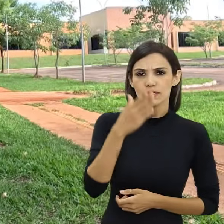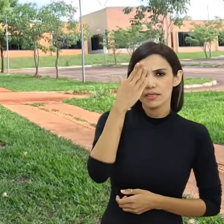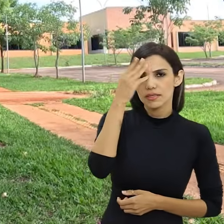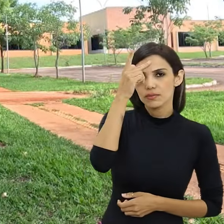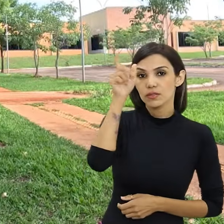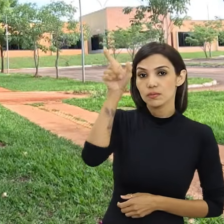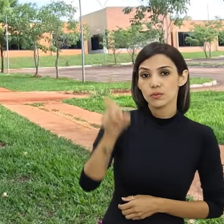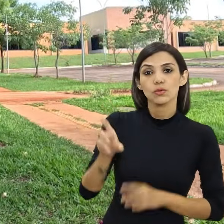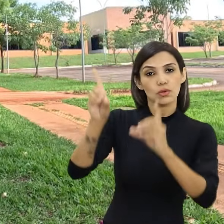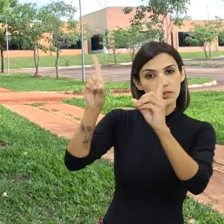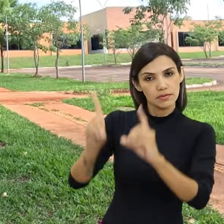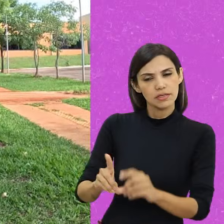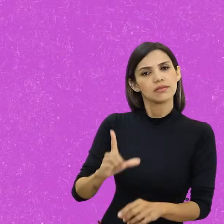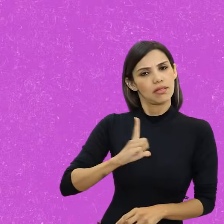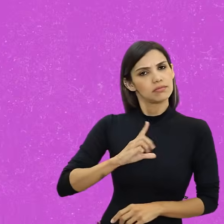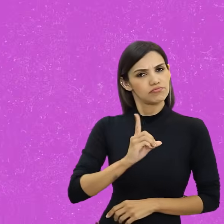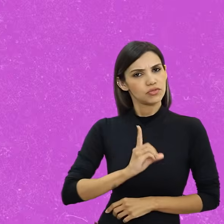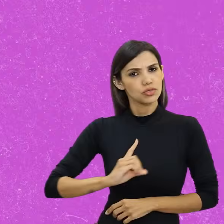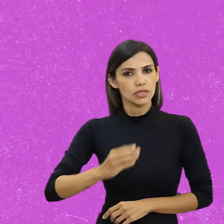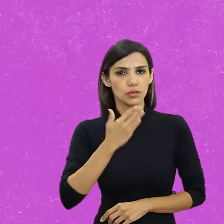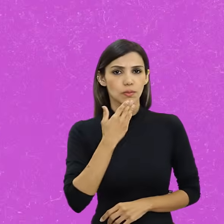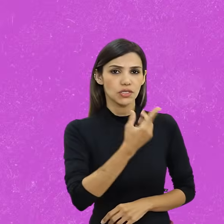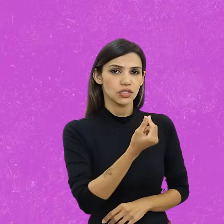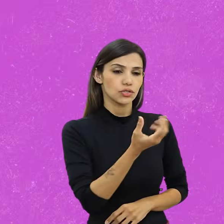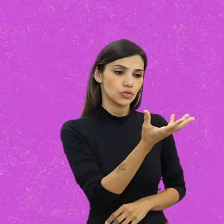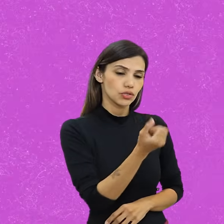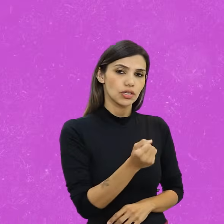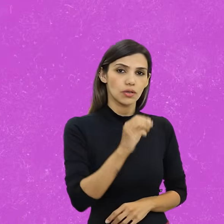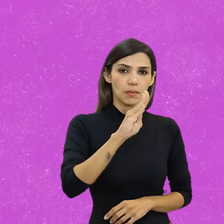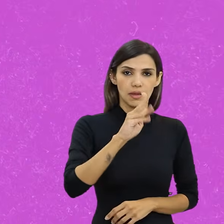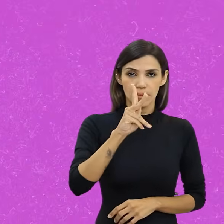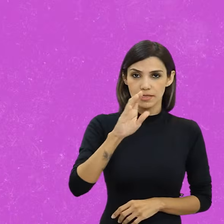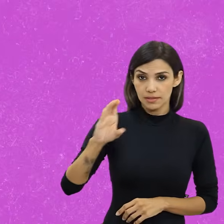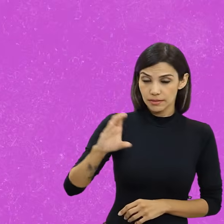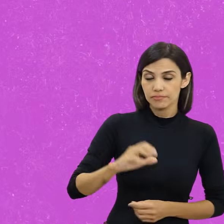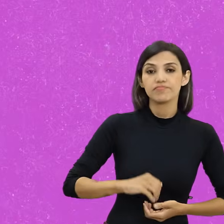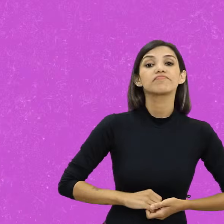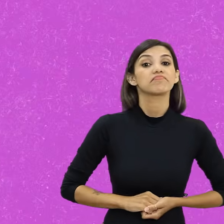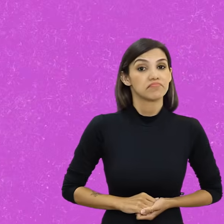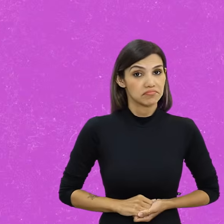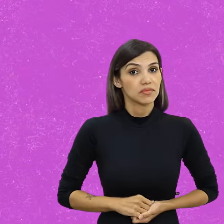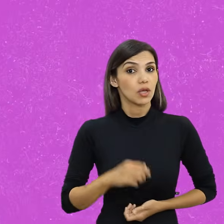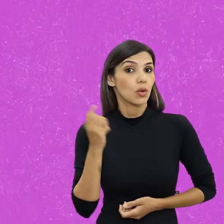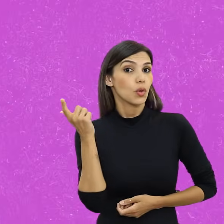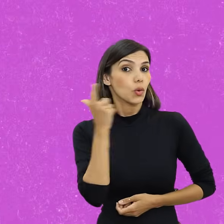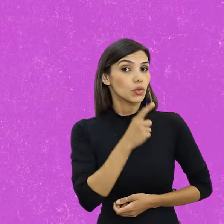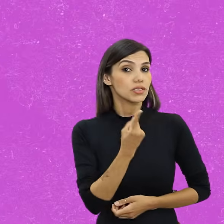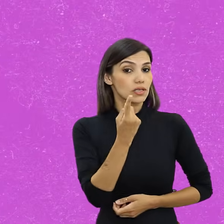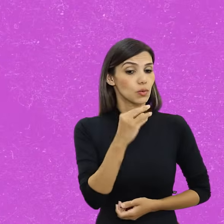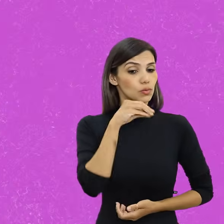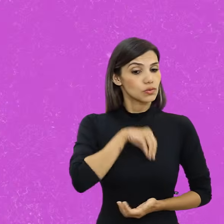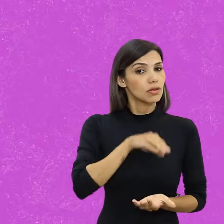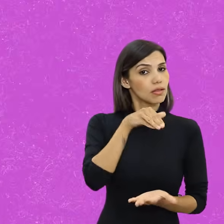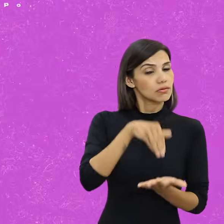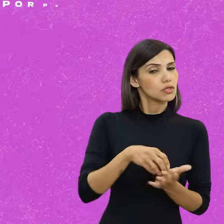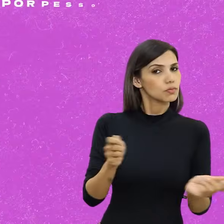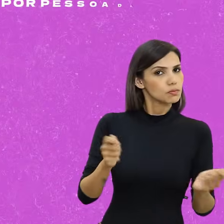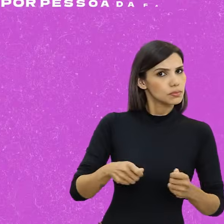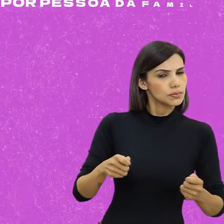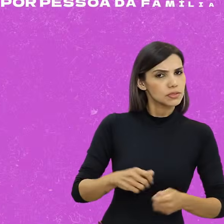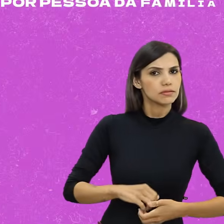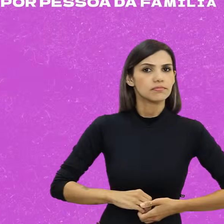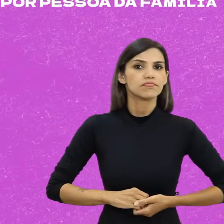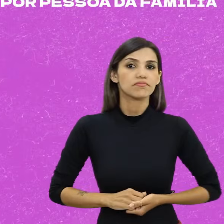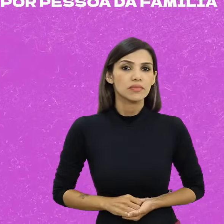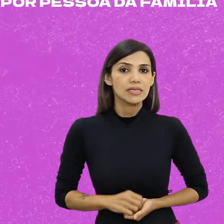Você sabia que a pessoa com deficiência tem direito ao benefício de prestação continuada? O BPC garante um salário mínimo